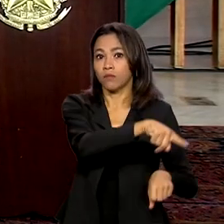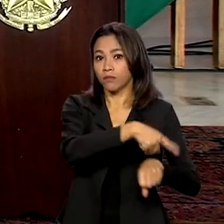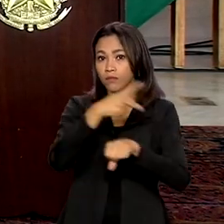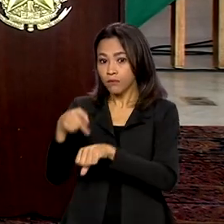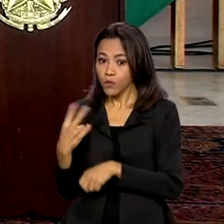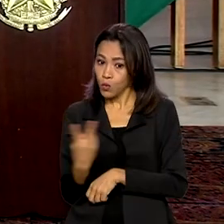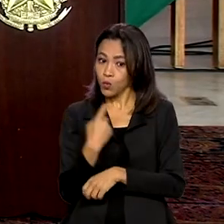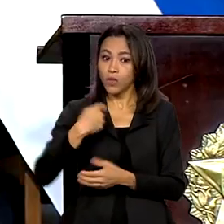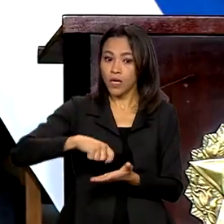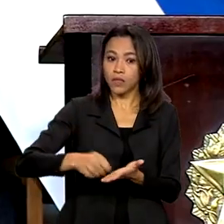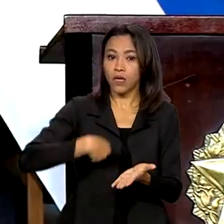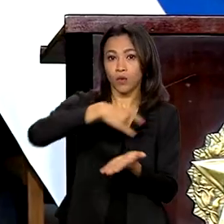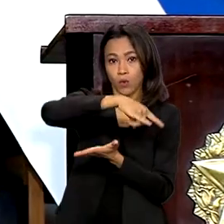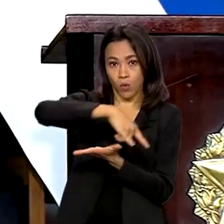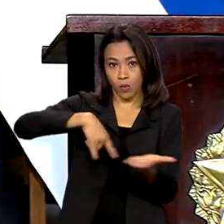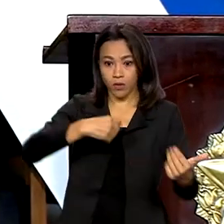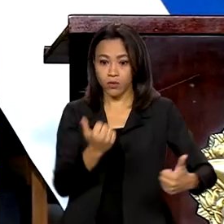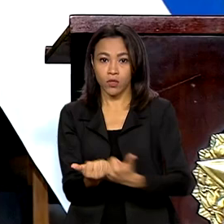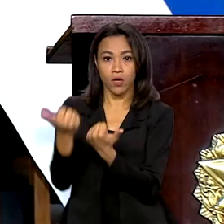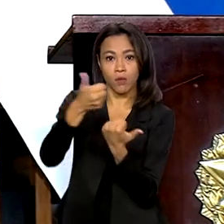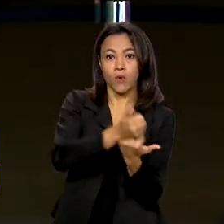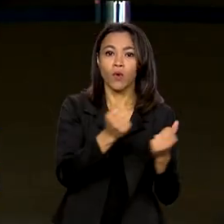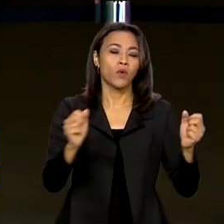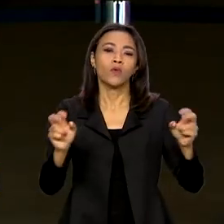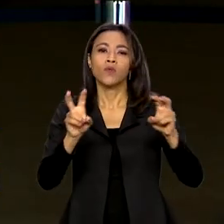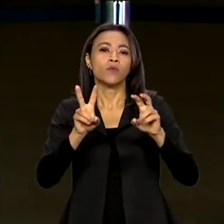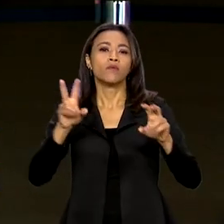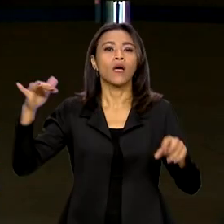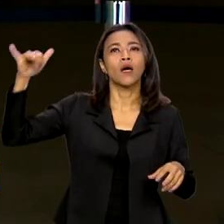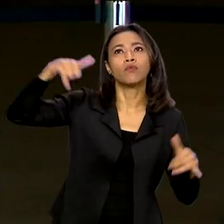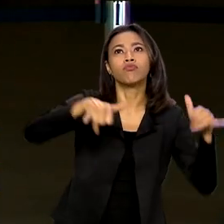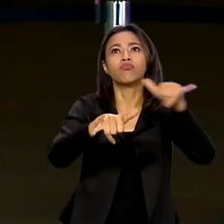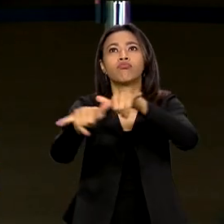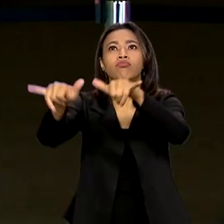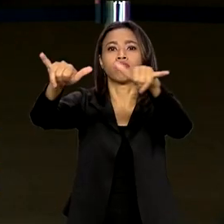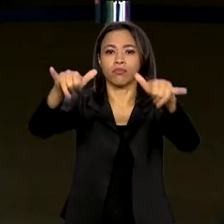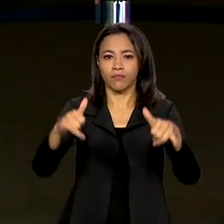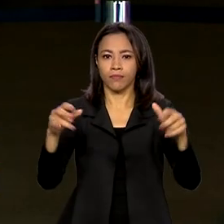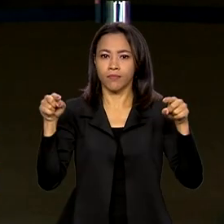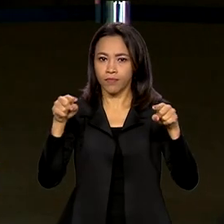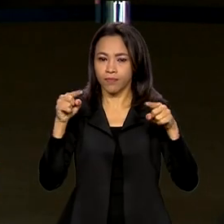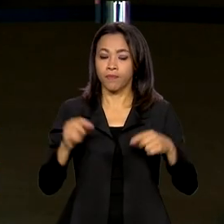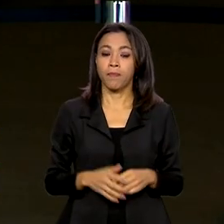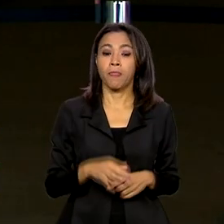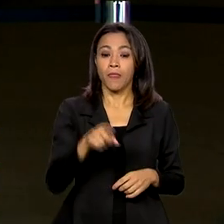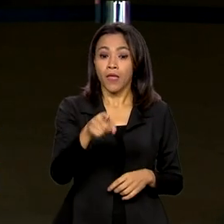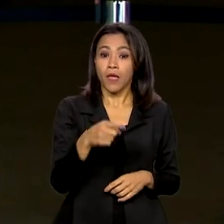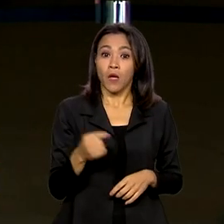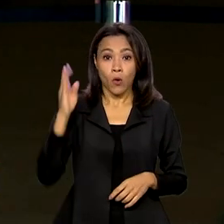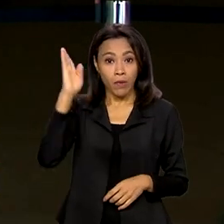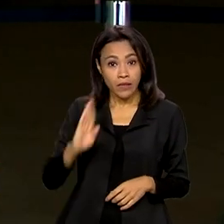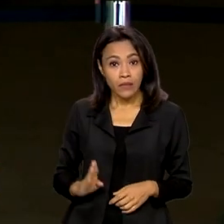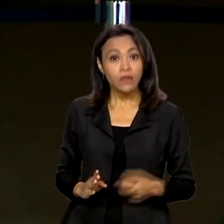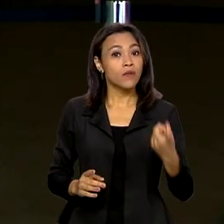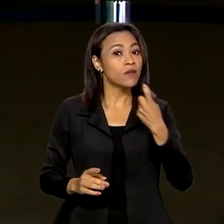de colaboração para o setor aéreo. Brasil e Finlândia mantêm relações diplomáticas